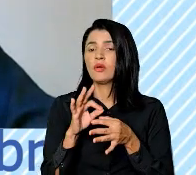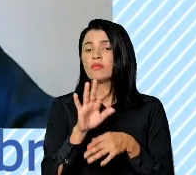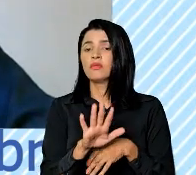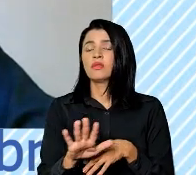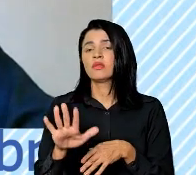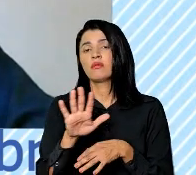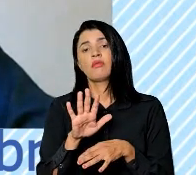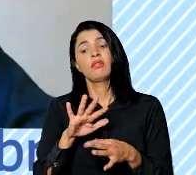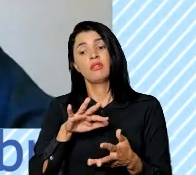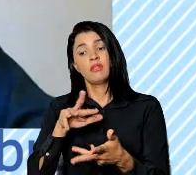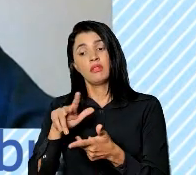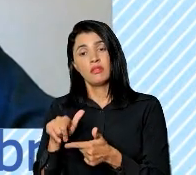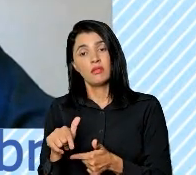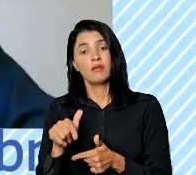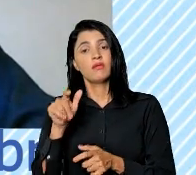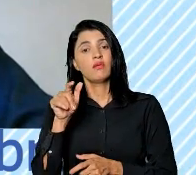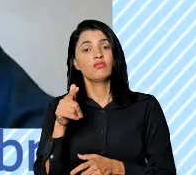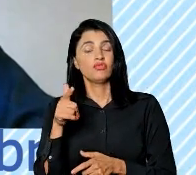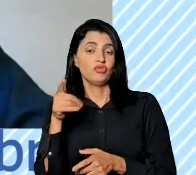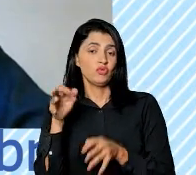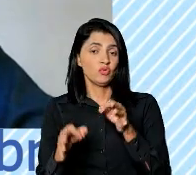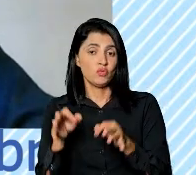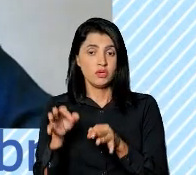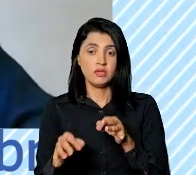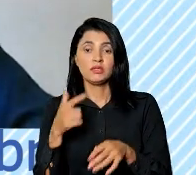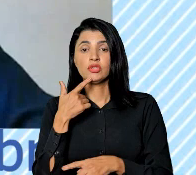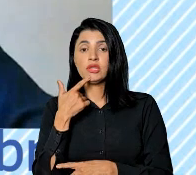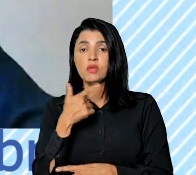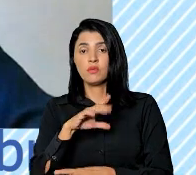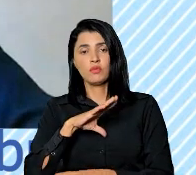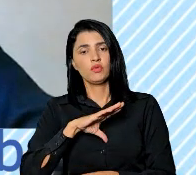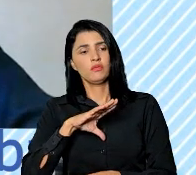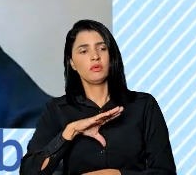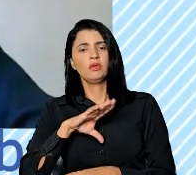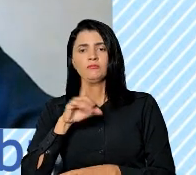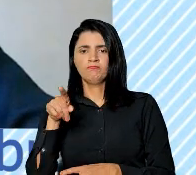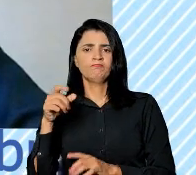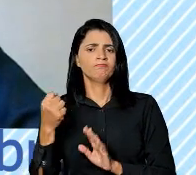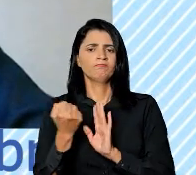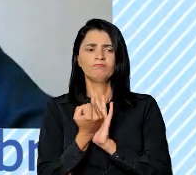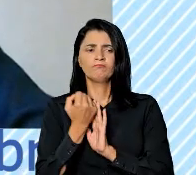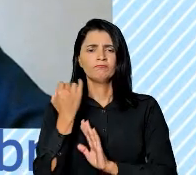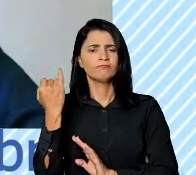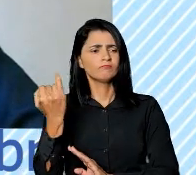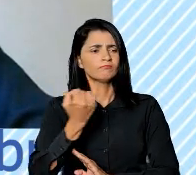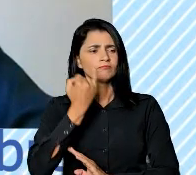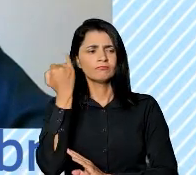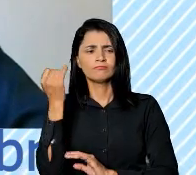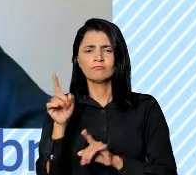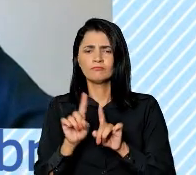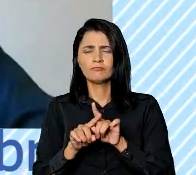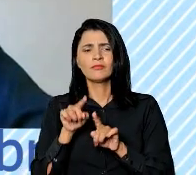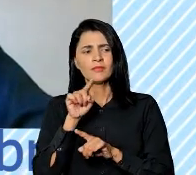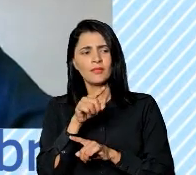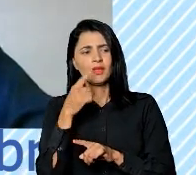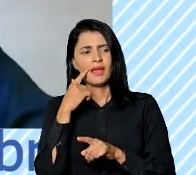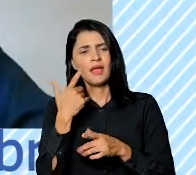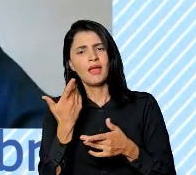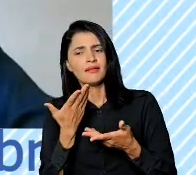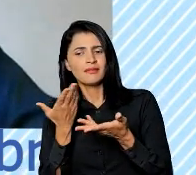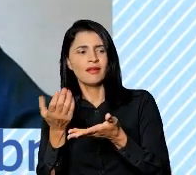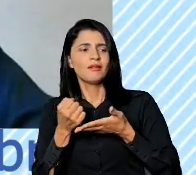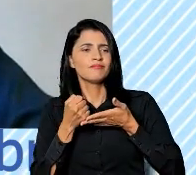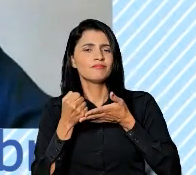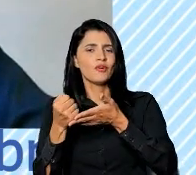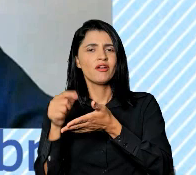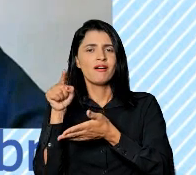onde teve a atuação muito marcante. E sei também que ela está indo auxiliar no Supremo, acho